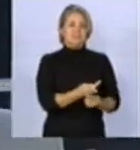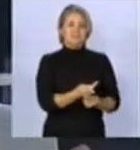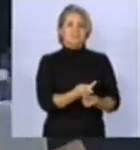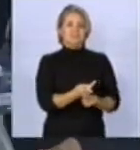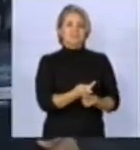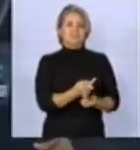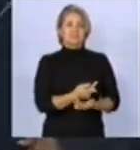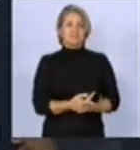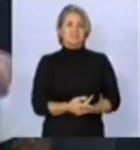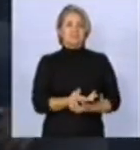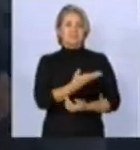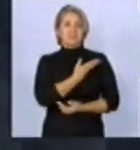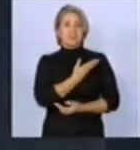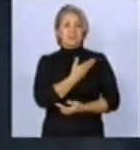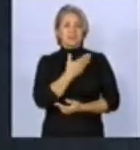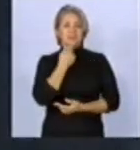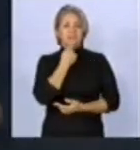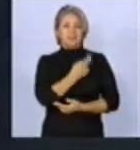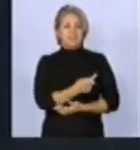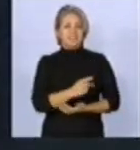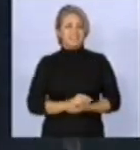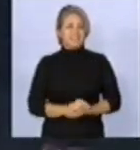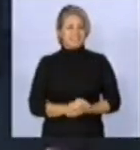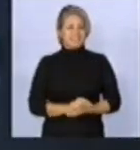já carregosa Sá